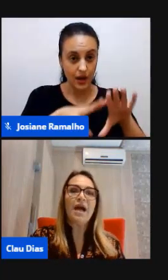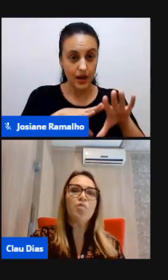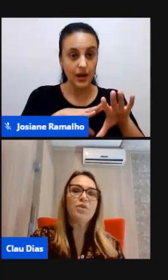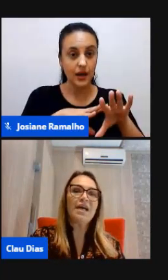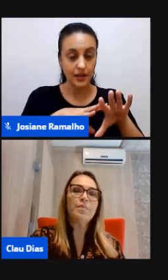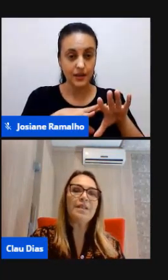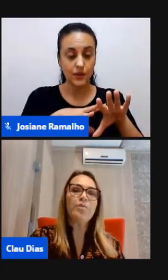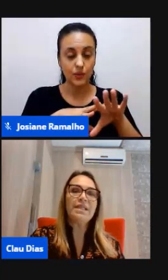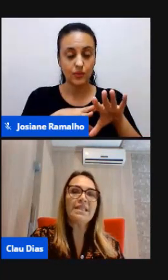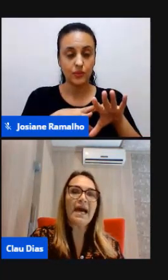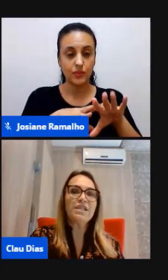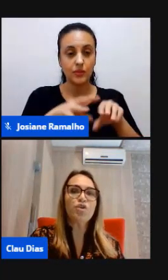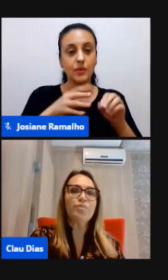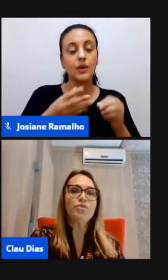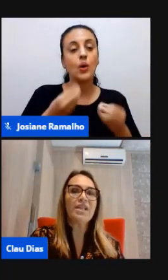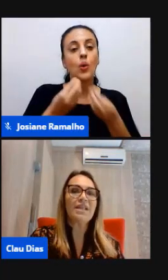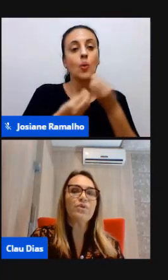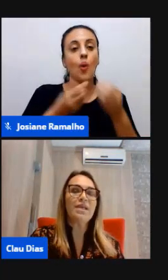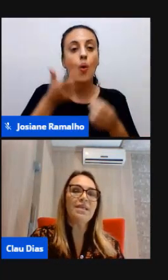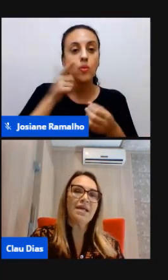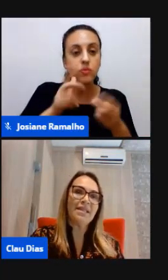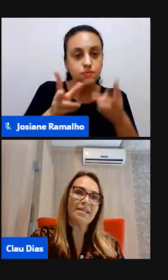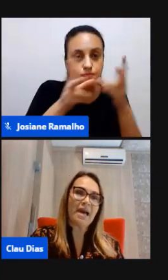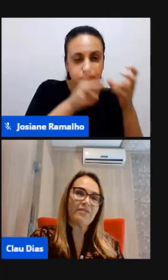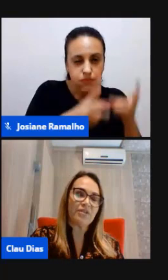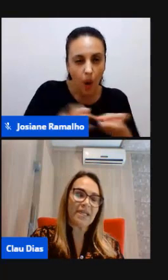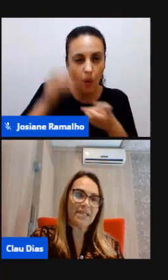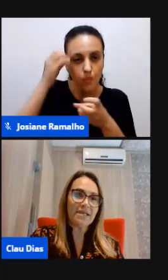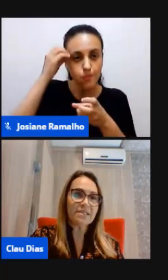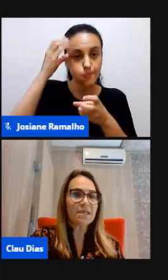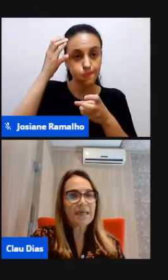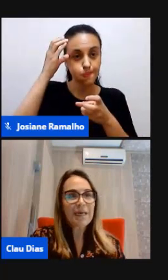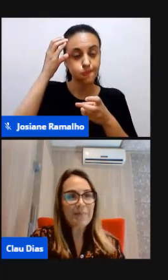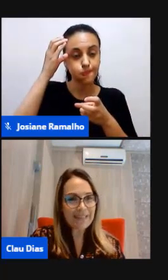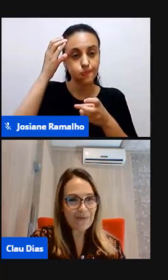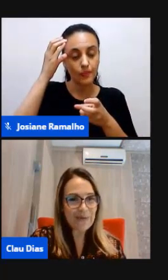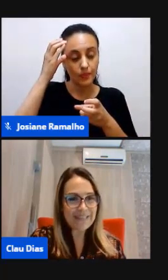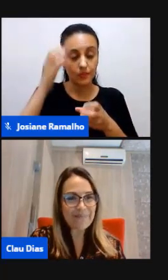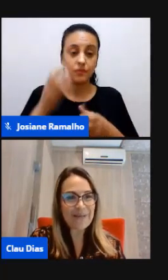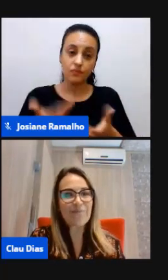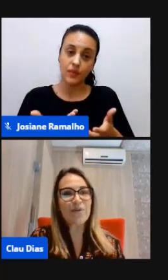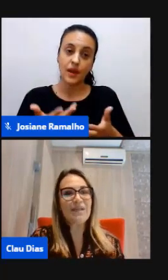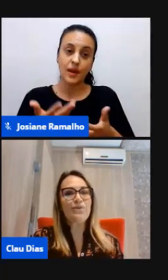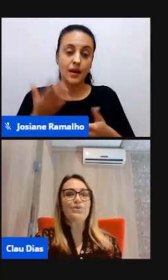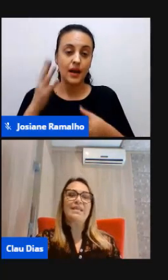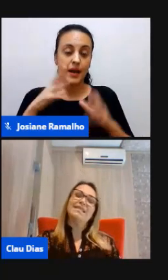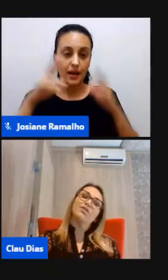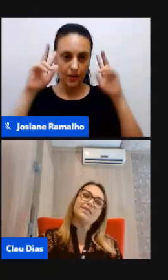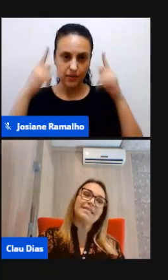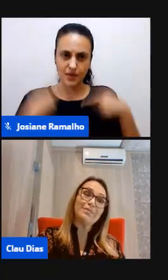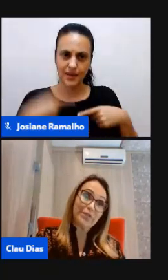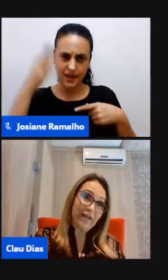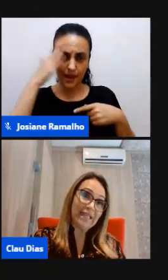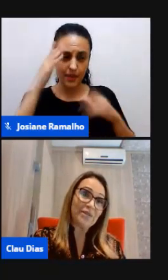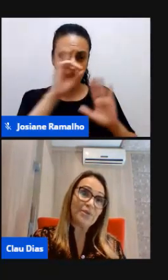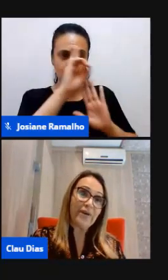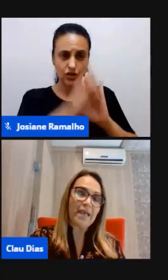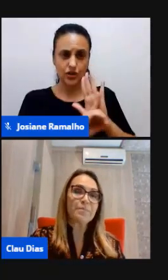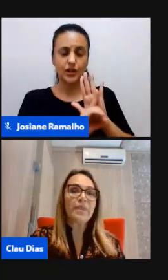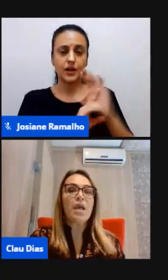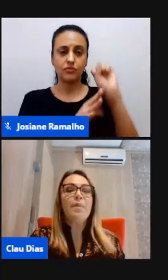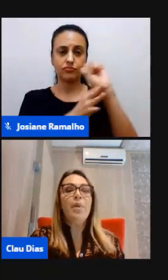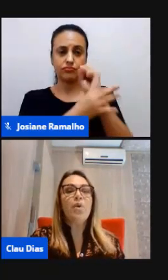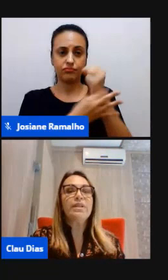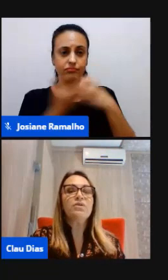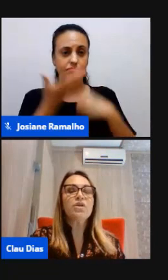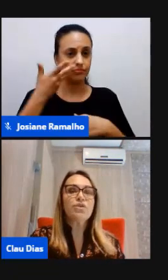poderoso, acumulado pela humanidade como um direito inalienável da criança. Mas que conhecimento poderoso é esse que nós estamos falando, não